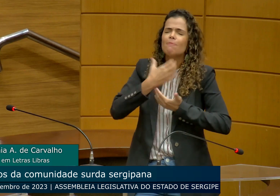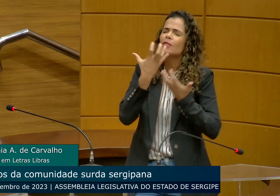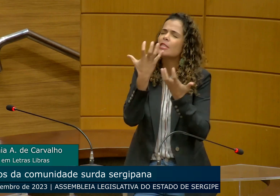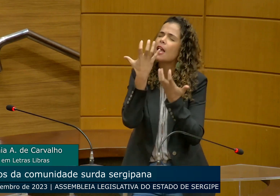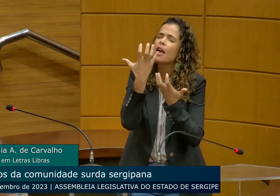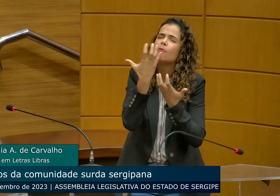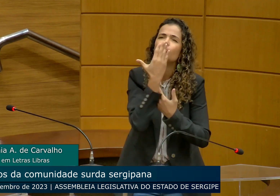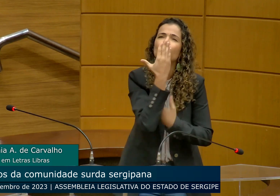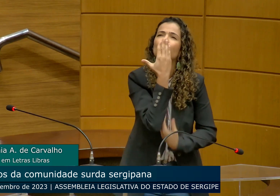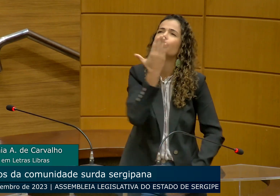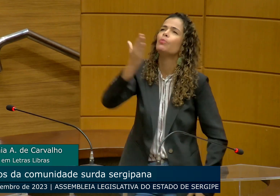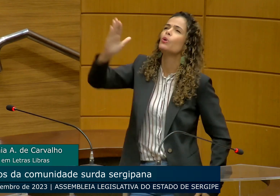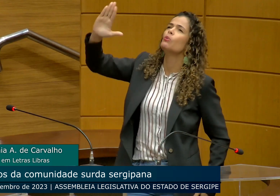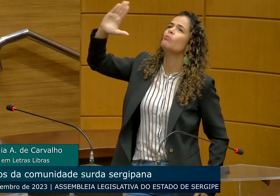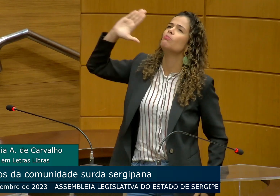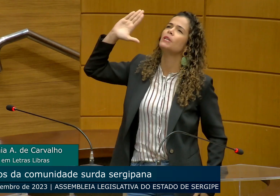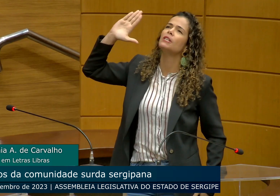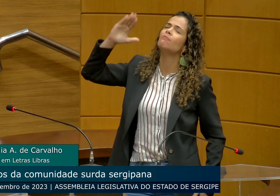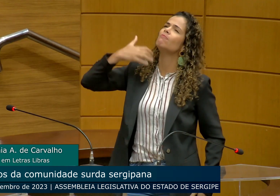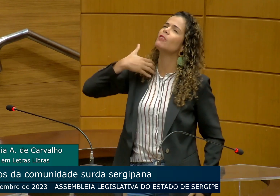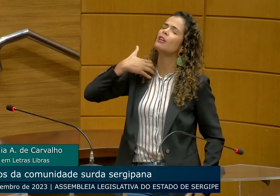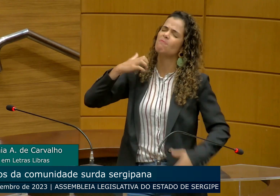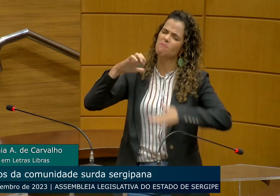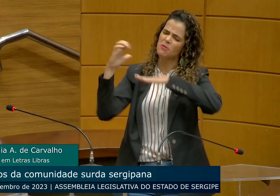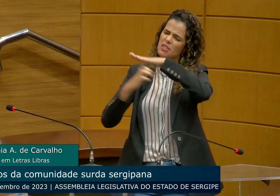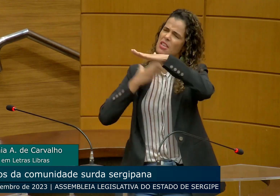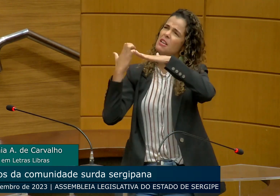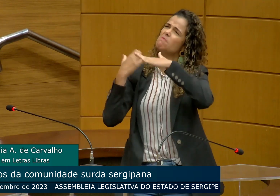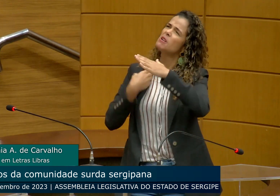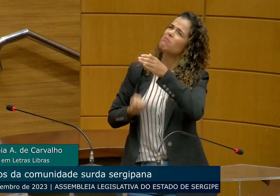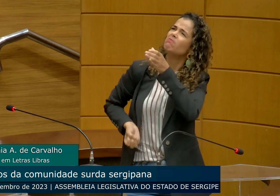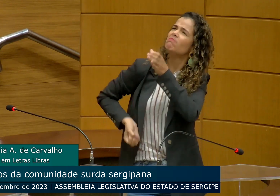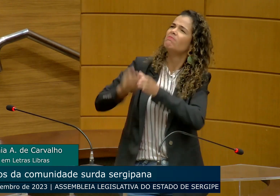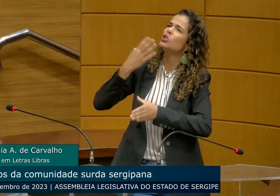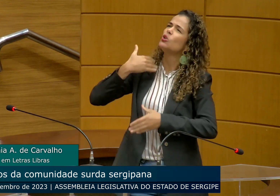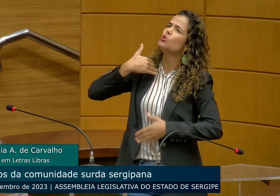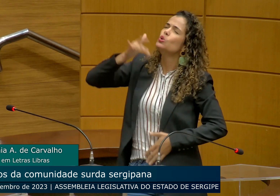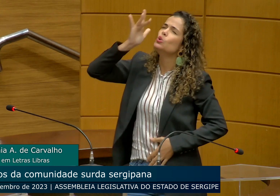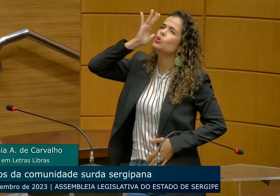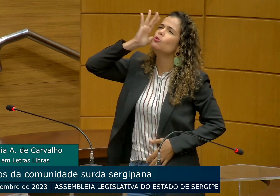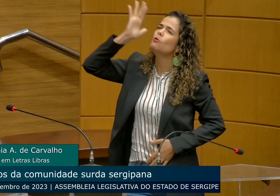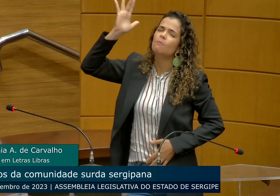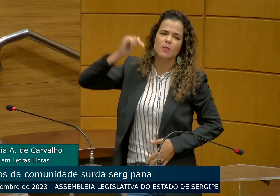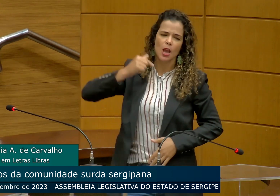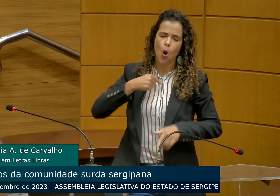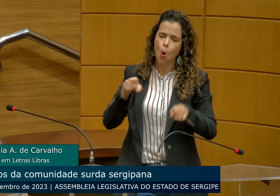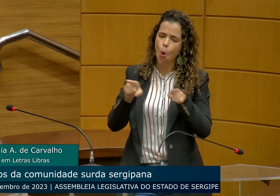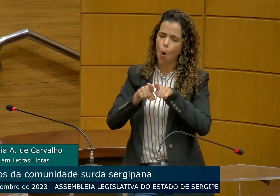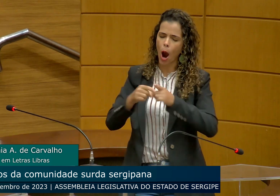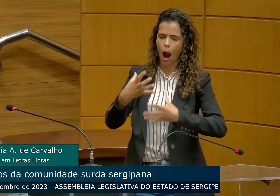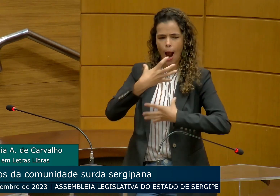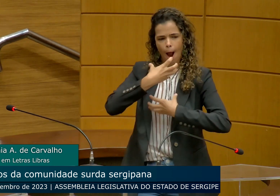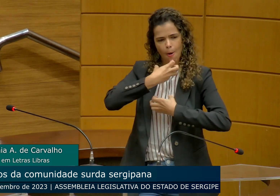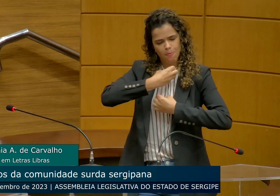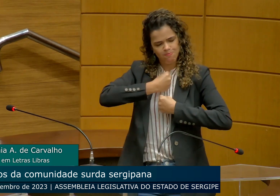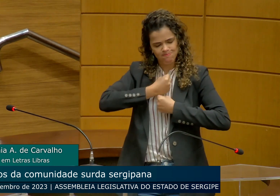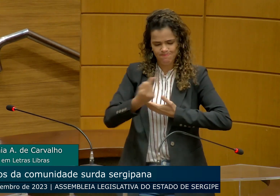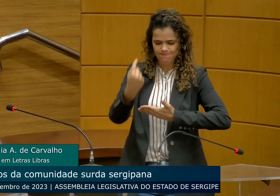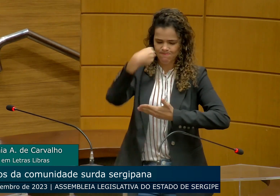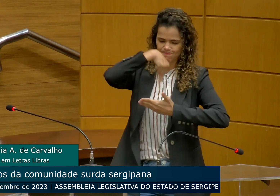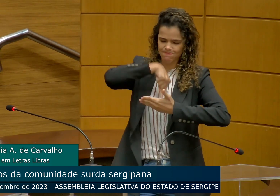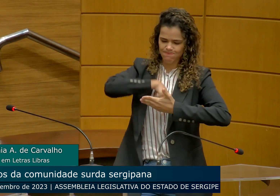Mas eu ia sentindo internamente uma vontade, uma promessa, né, que Deus tinha uma promessa na minha vida, que eu ia ter essa empresa. Eu tinha esse